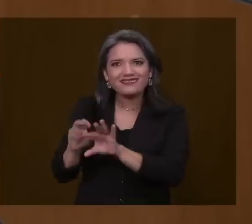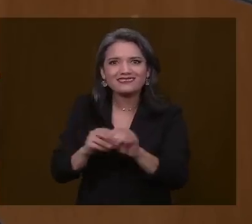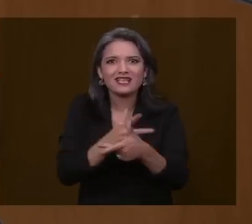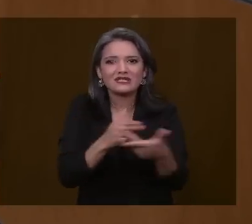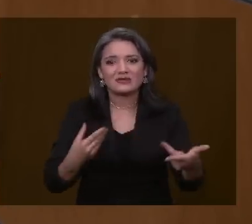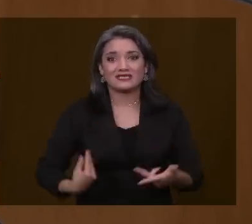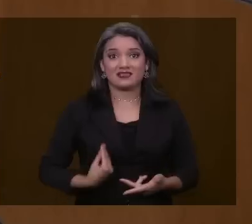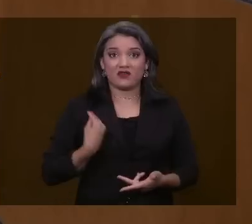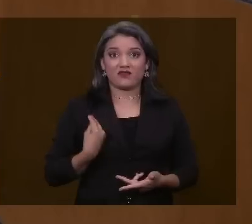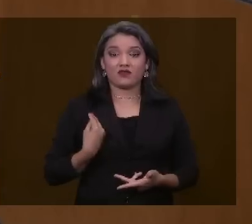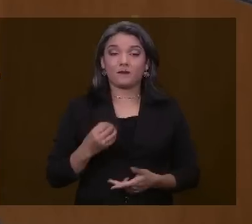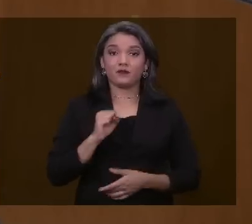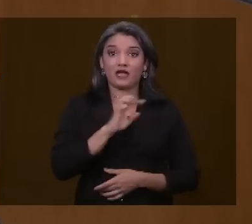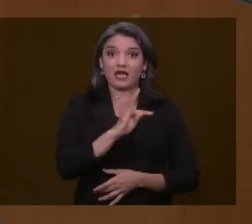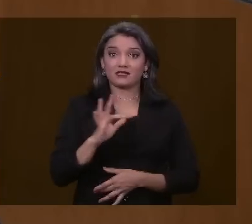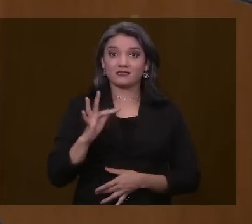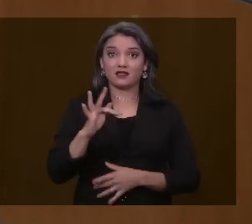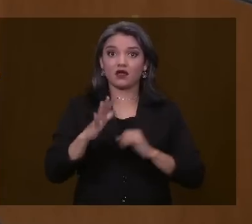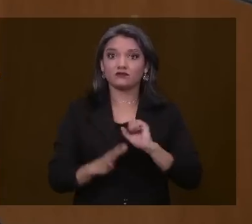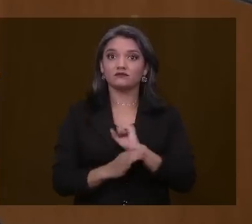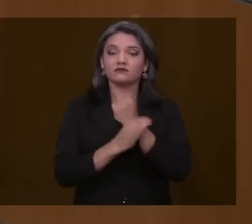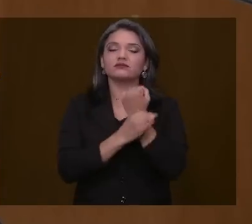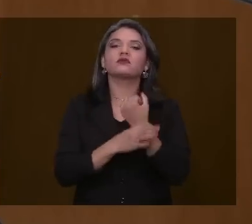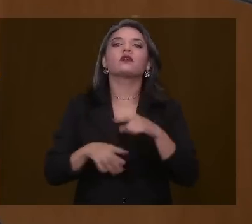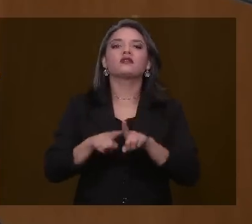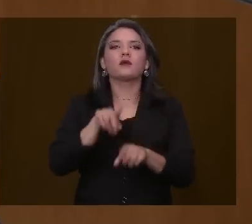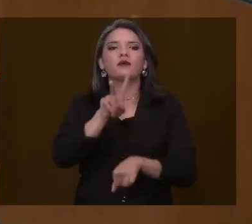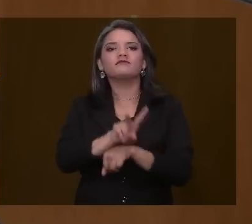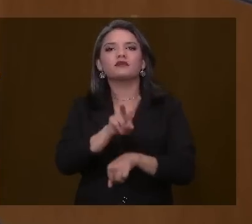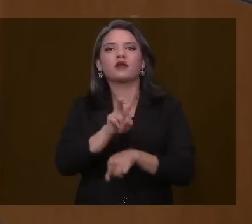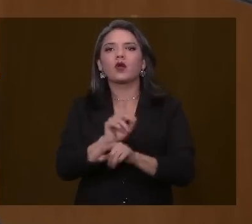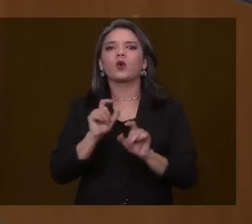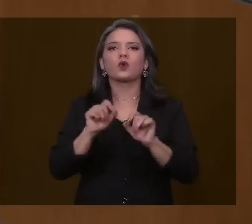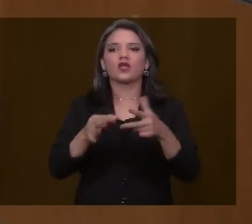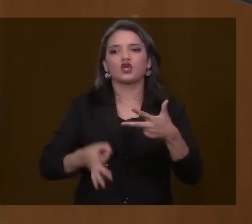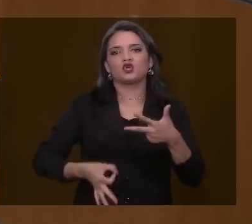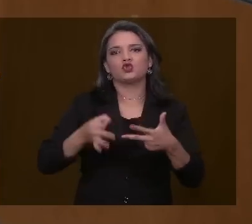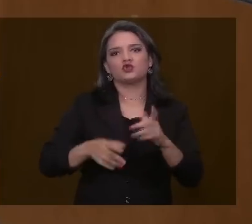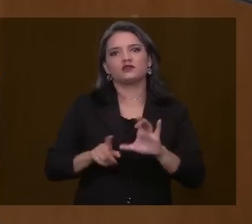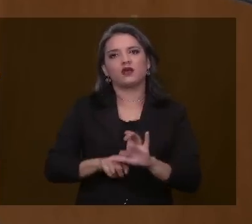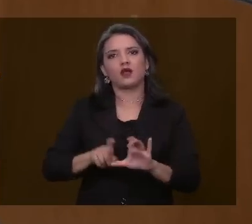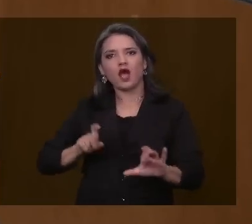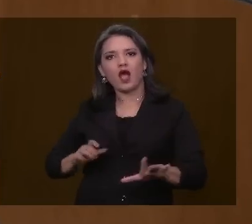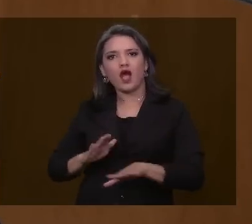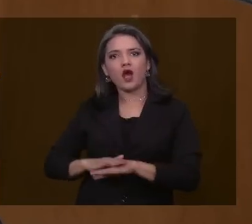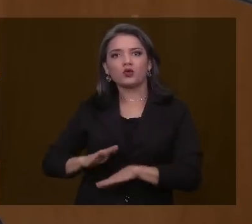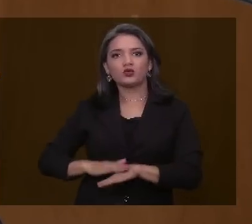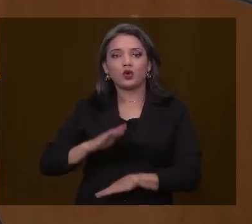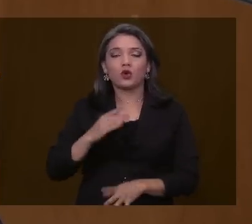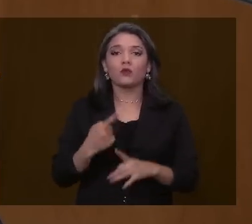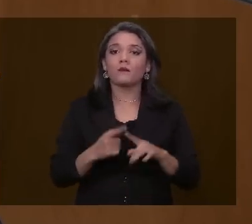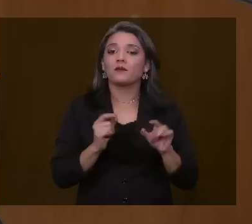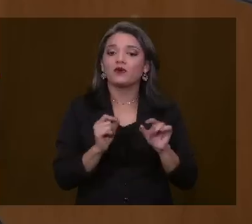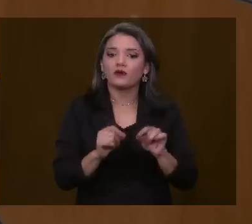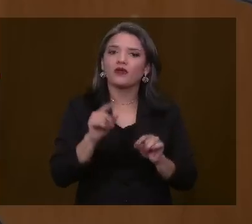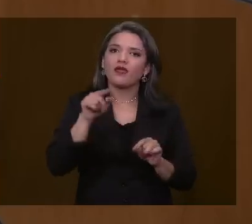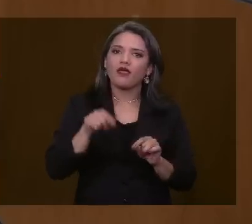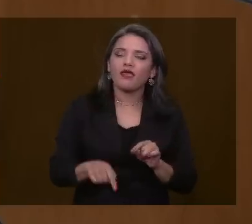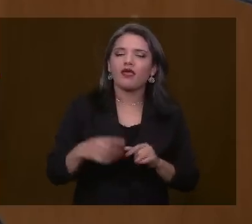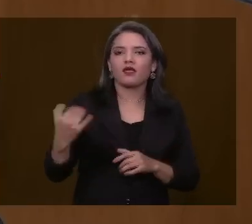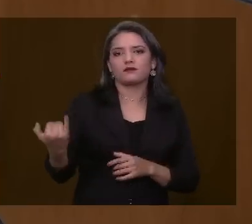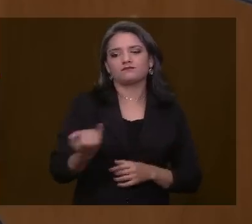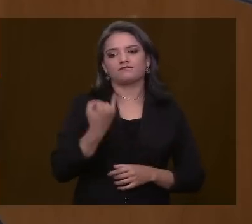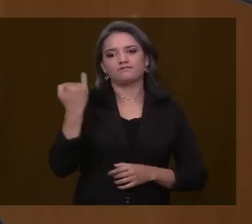Supremo Tribunal Federal é também a preservação da autonomia do Poder Judiciário, que, por sua vez, é traço essencial